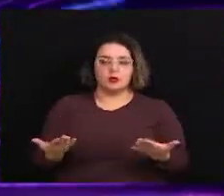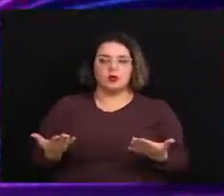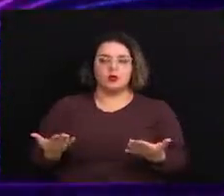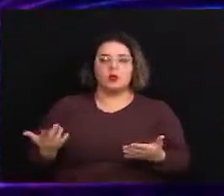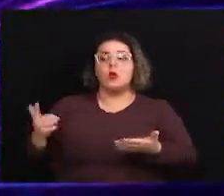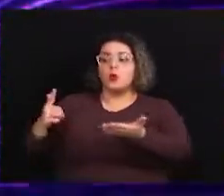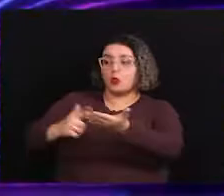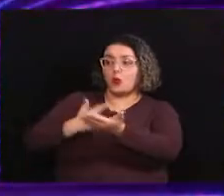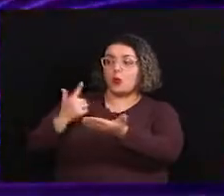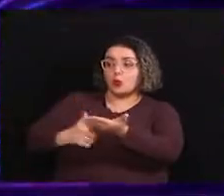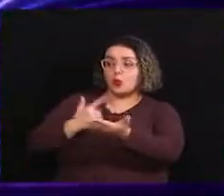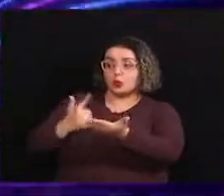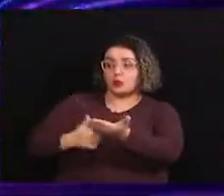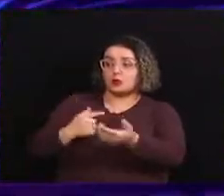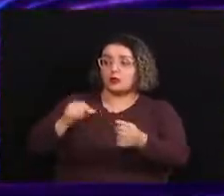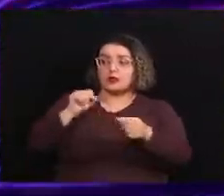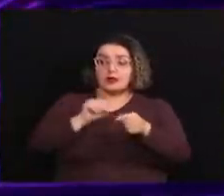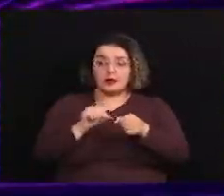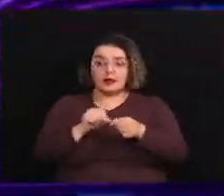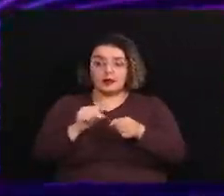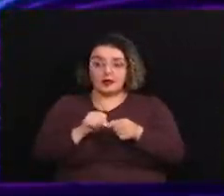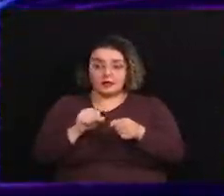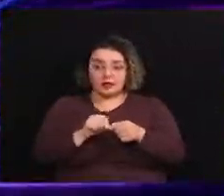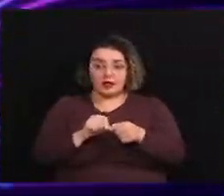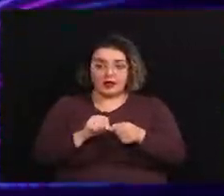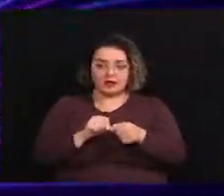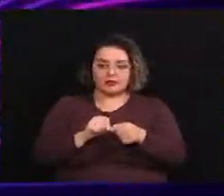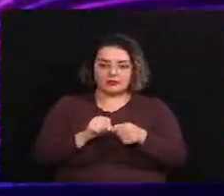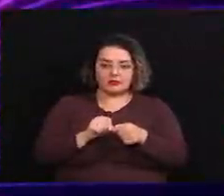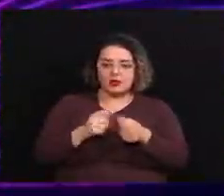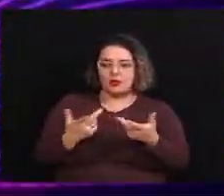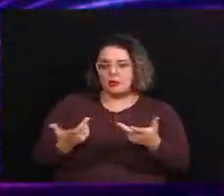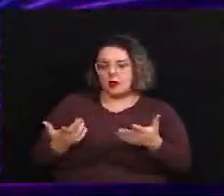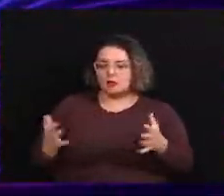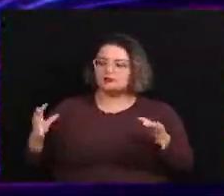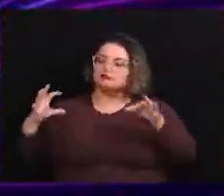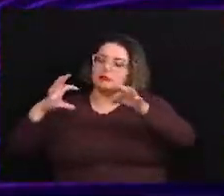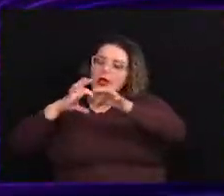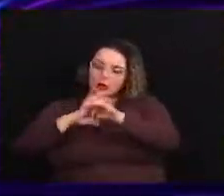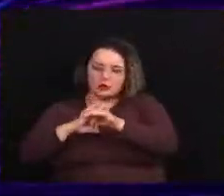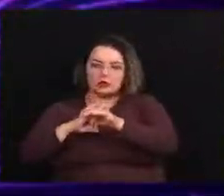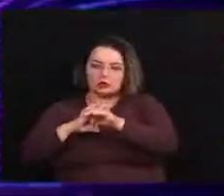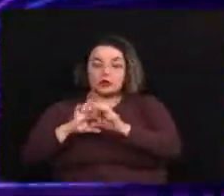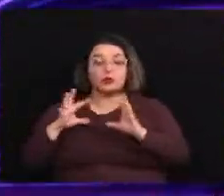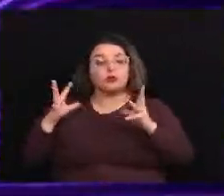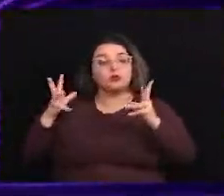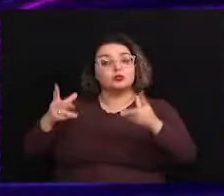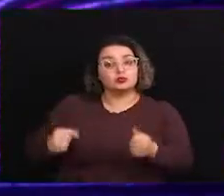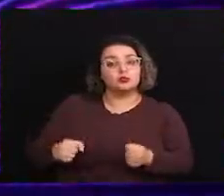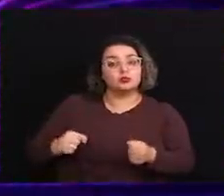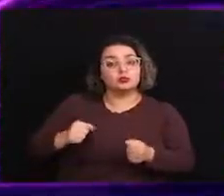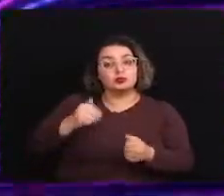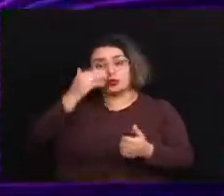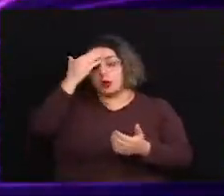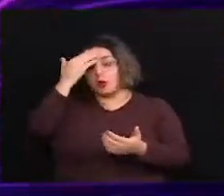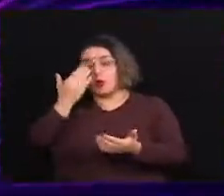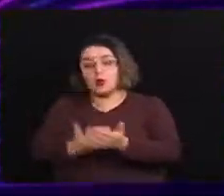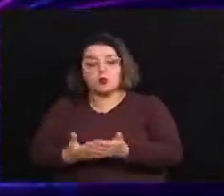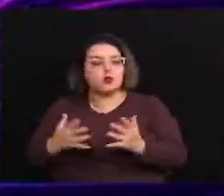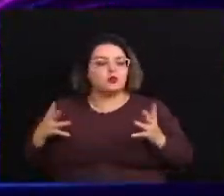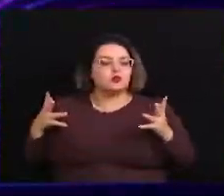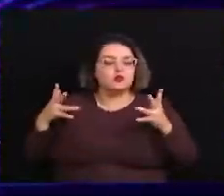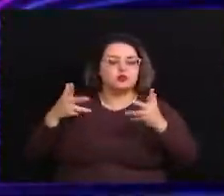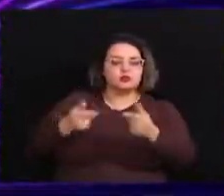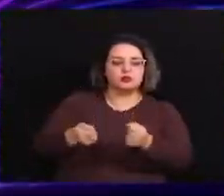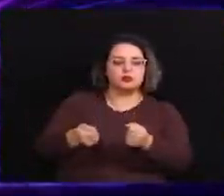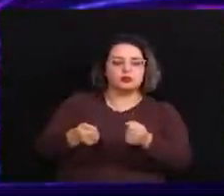O Bairro dos Corpos Elétricos, ele faz uma ponte, ele faz uma conexão com tudo aquilo que eu acredito, com tudo